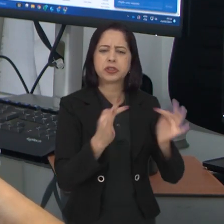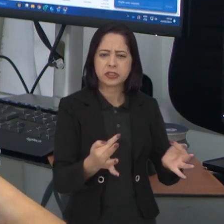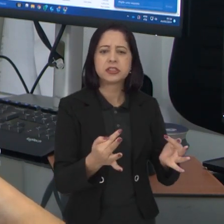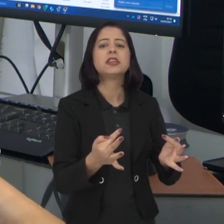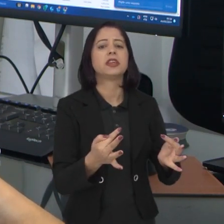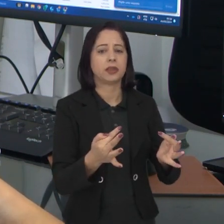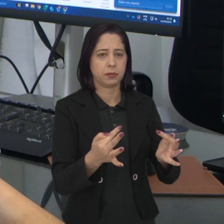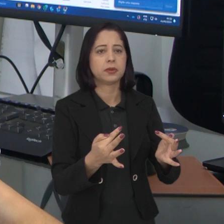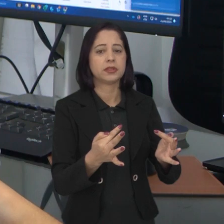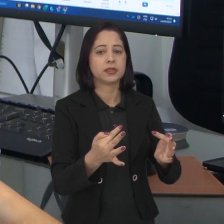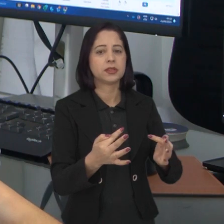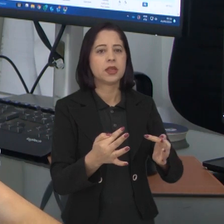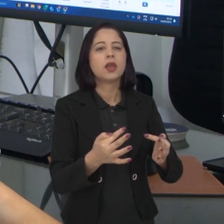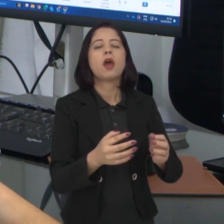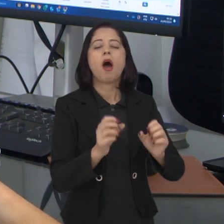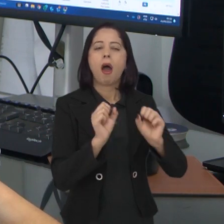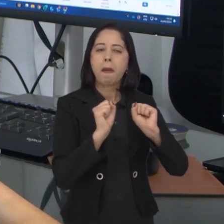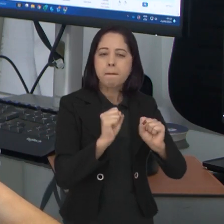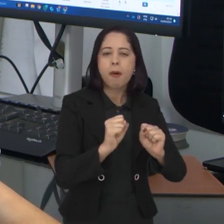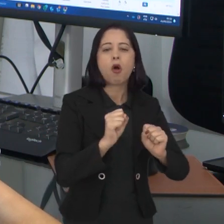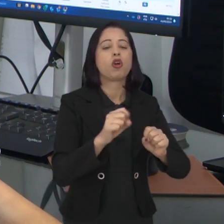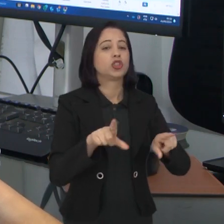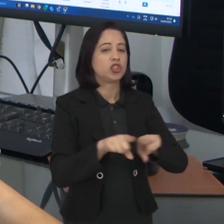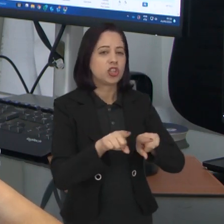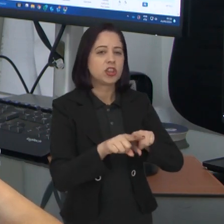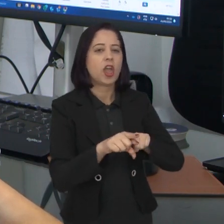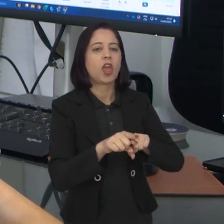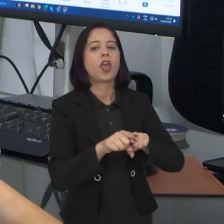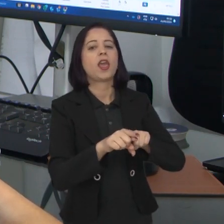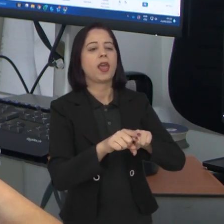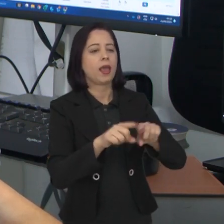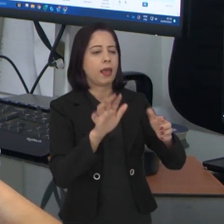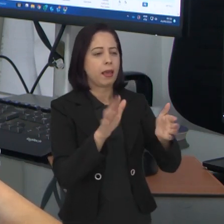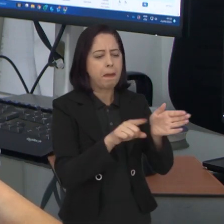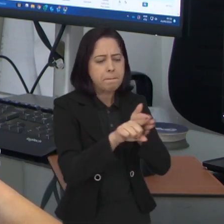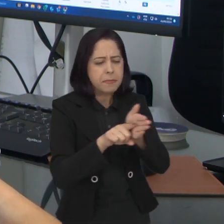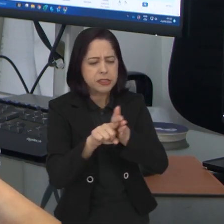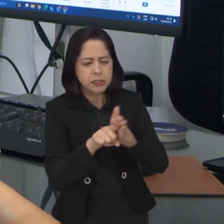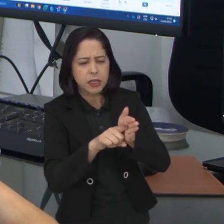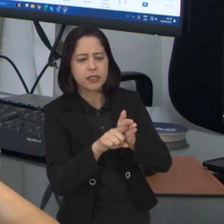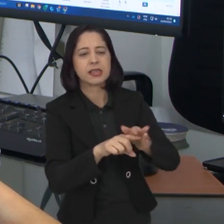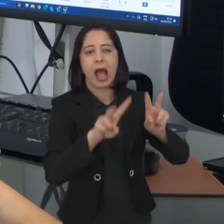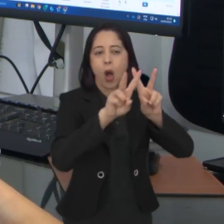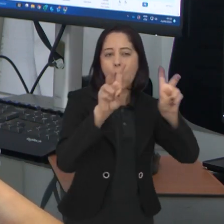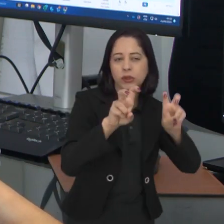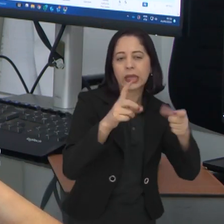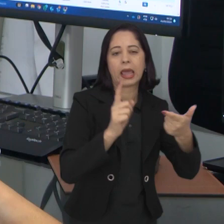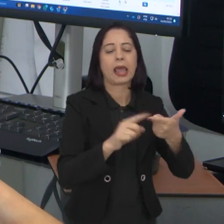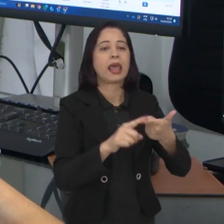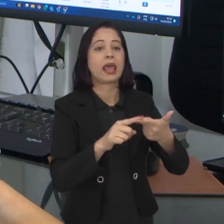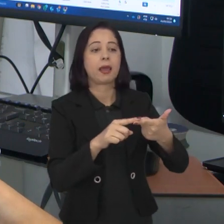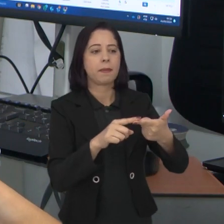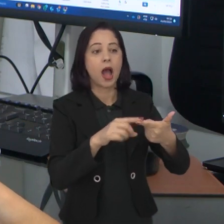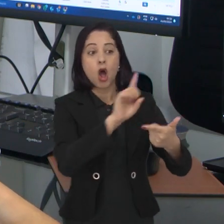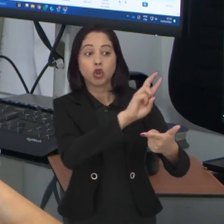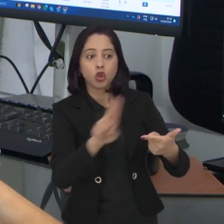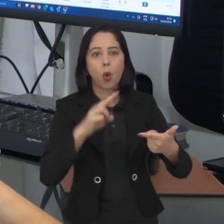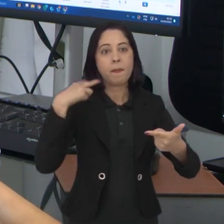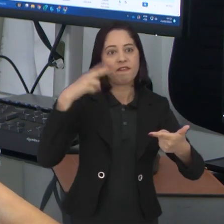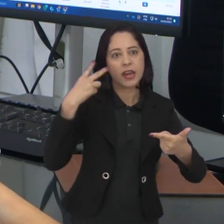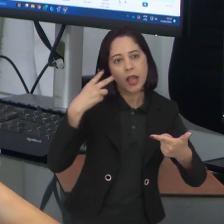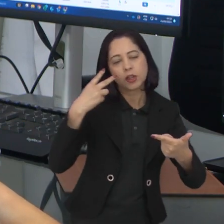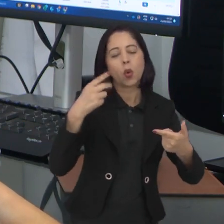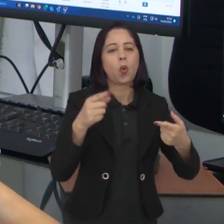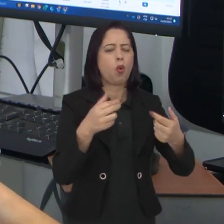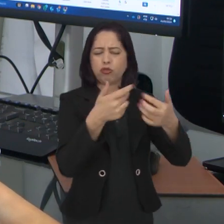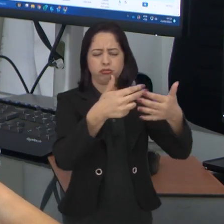acesso a ele internamente é bastante intuitivo, com bastante mecanismo de busca, de modo que a população consegue buscar por assuntos, por vereador, por ano, tem